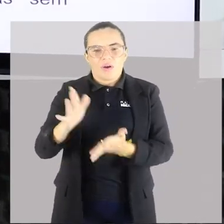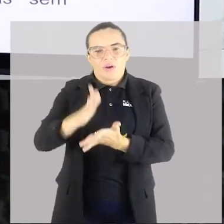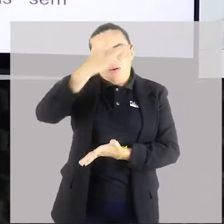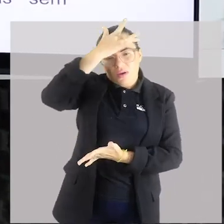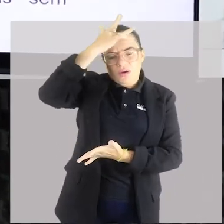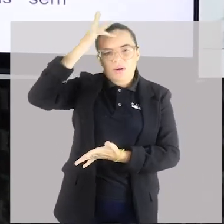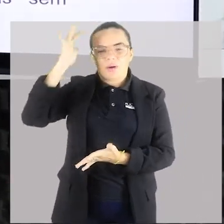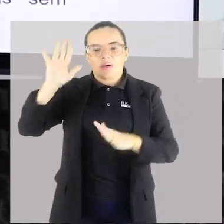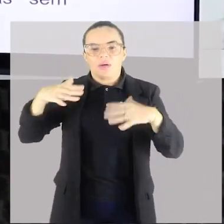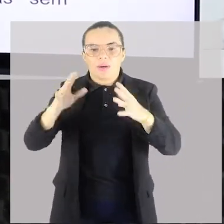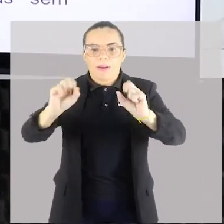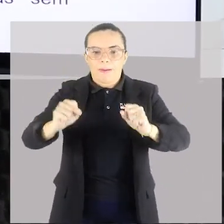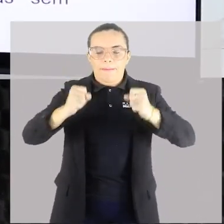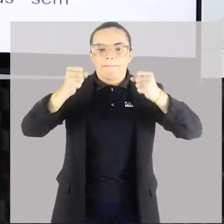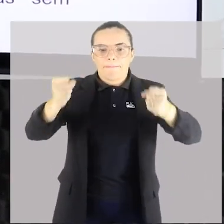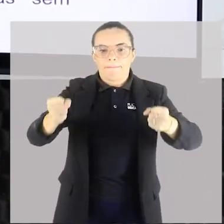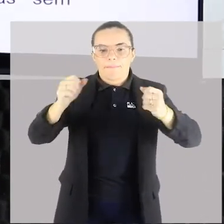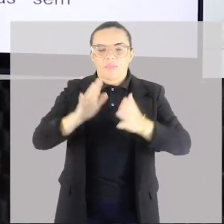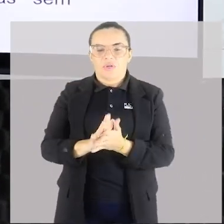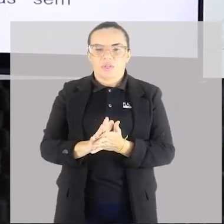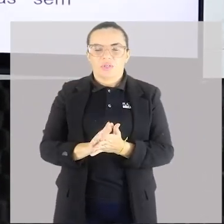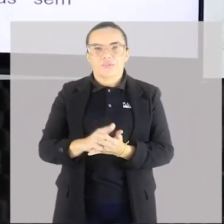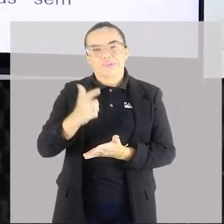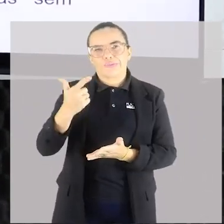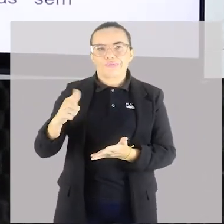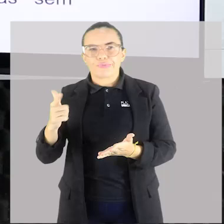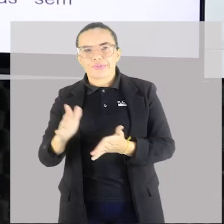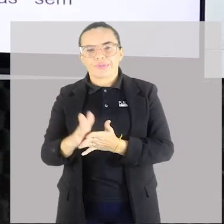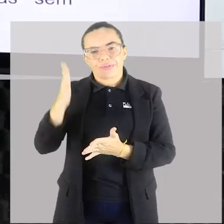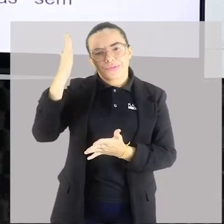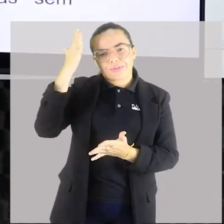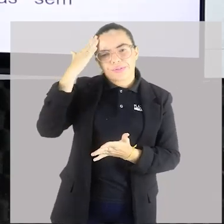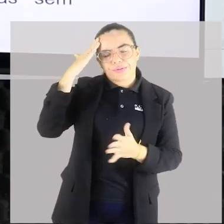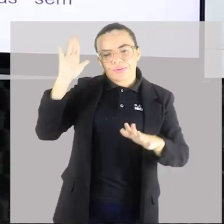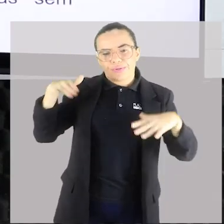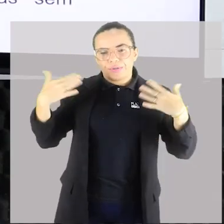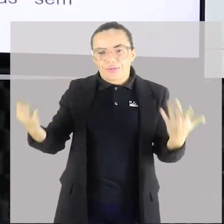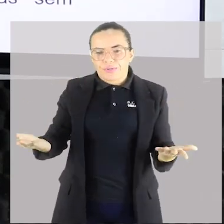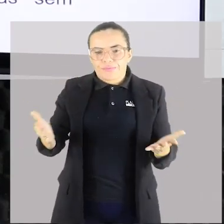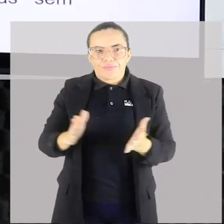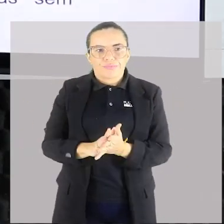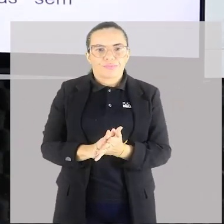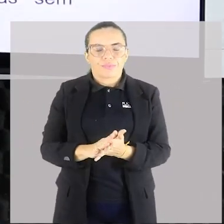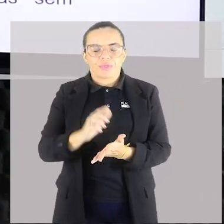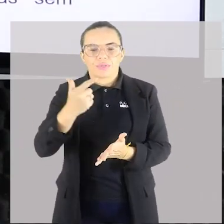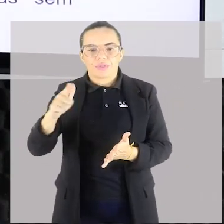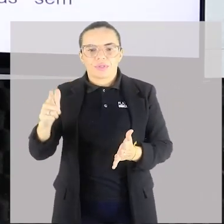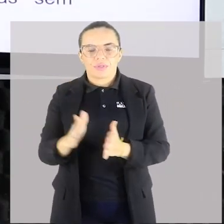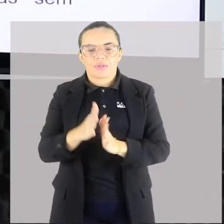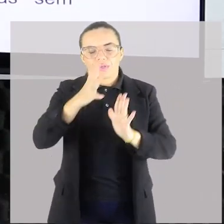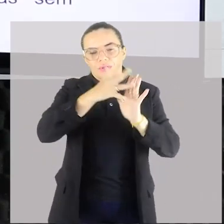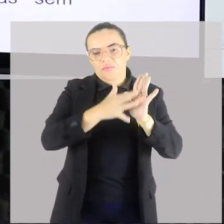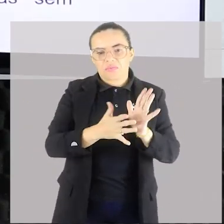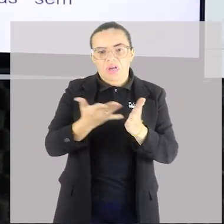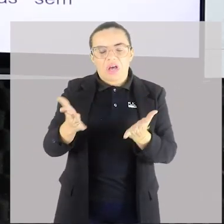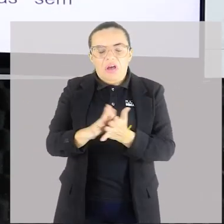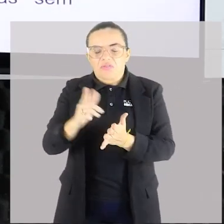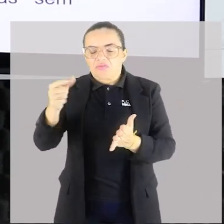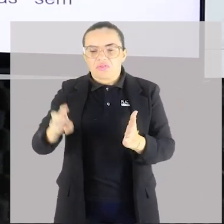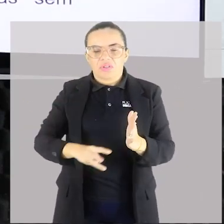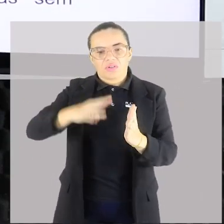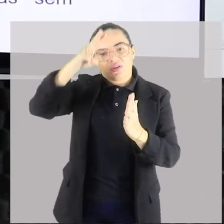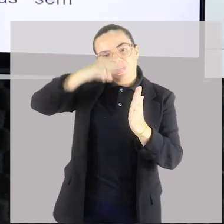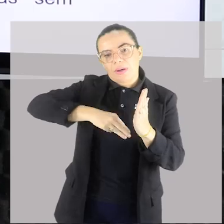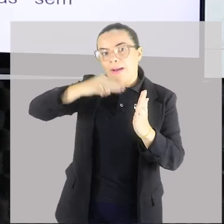pessoas pode parecer que é uma coisa sem nexo, ou desconexa, ou sem roteiro, ou sem método, quando na verdade ele